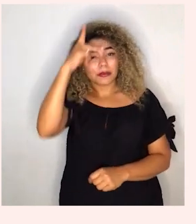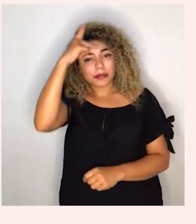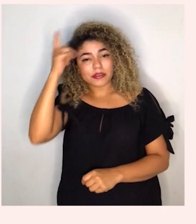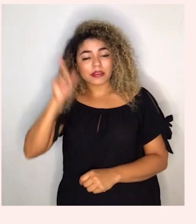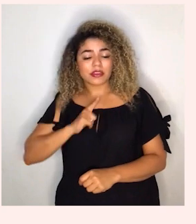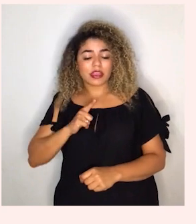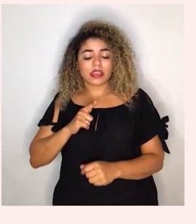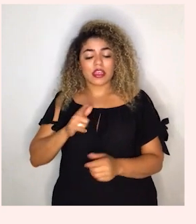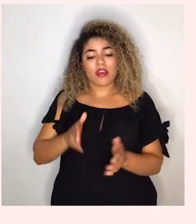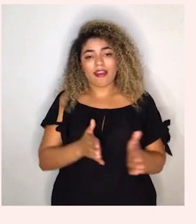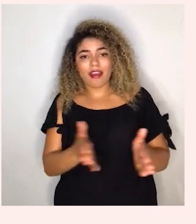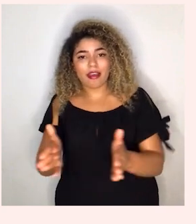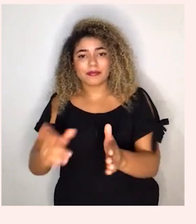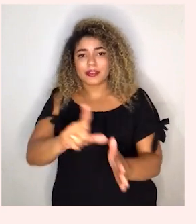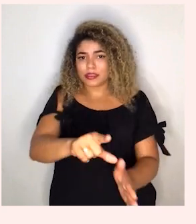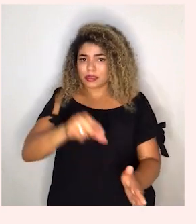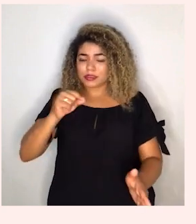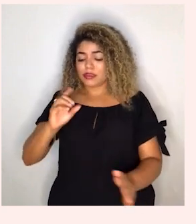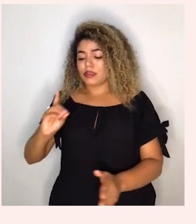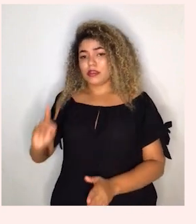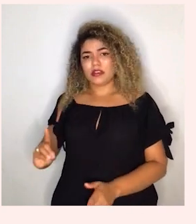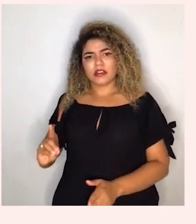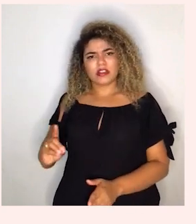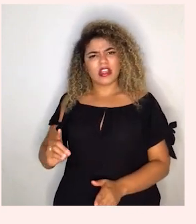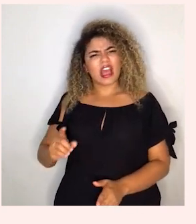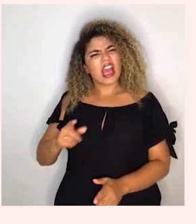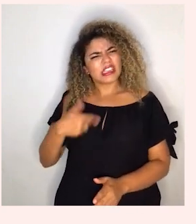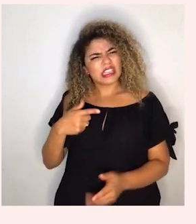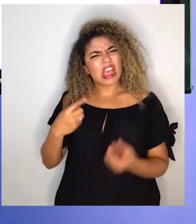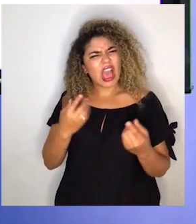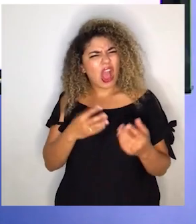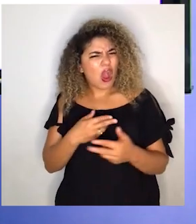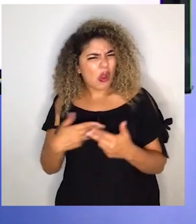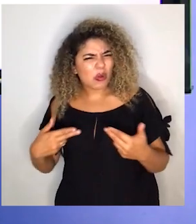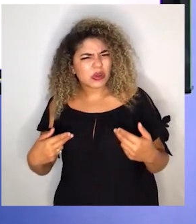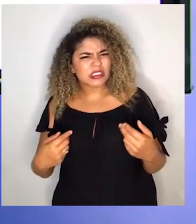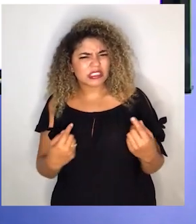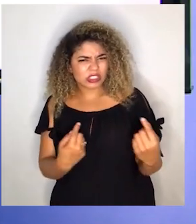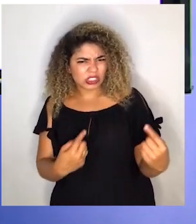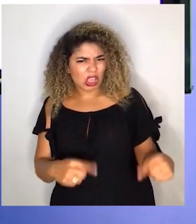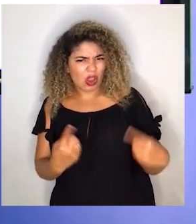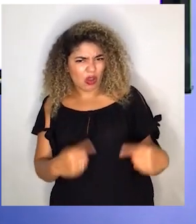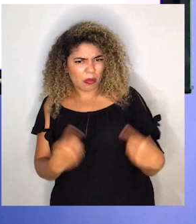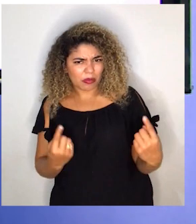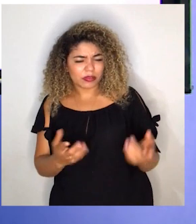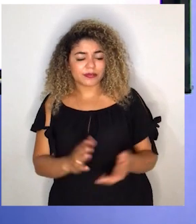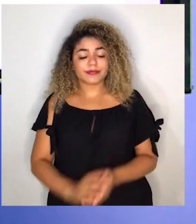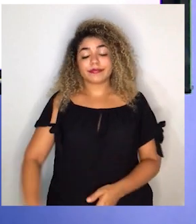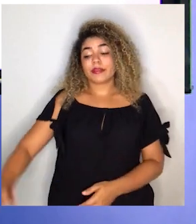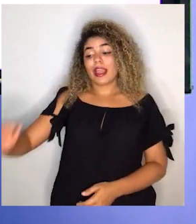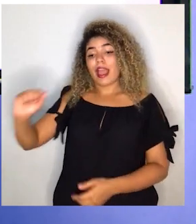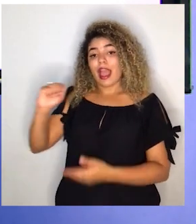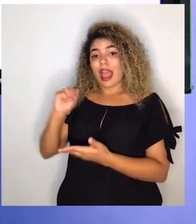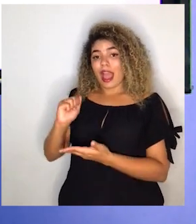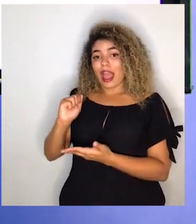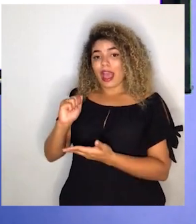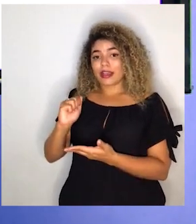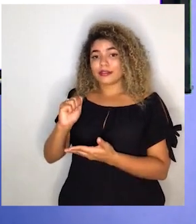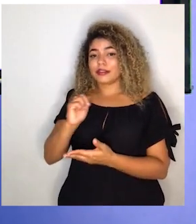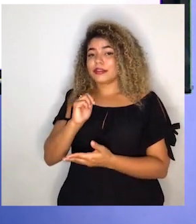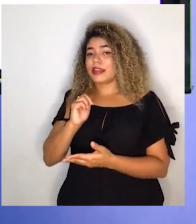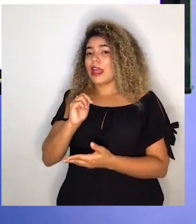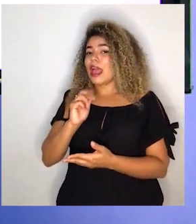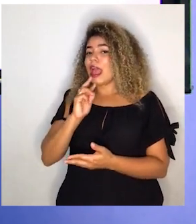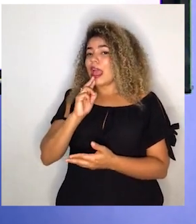deve escolher seu caminho. E letra D, algo incomoda? Nesta questão, temos a letra A, como sendo a